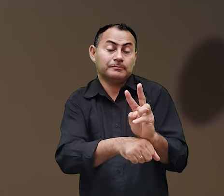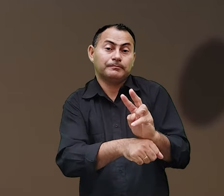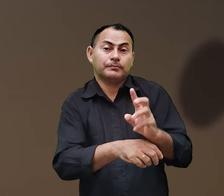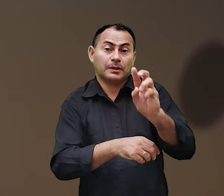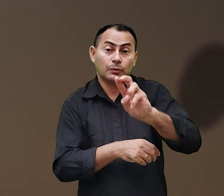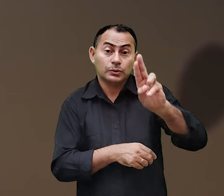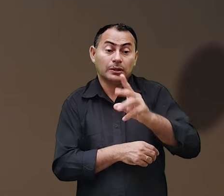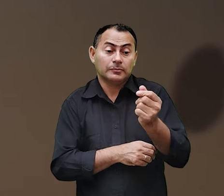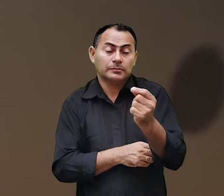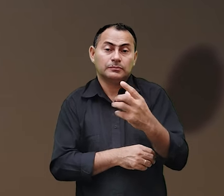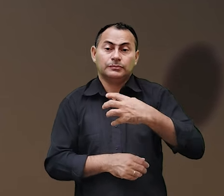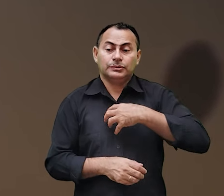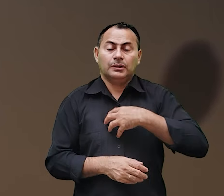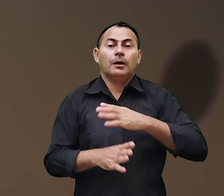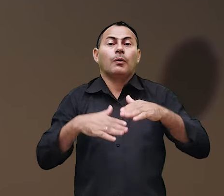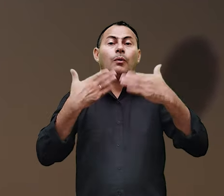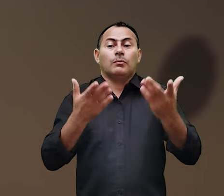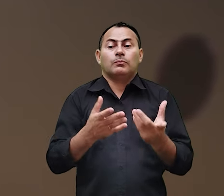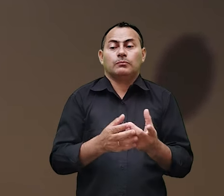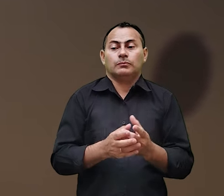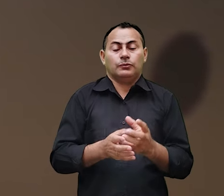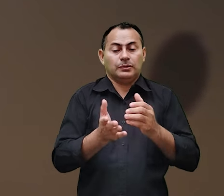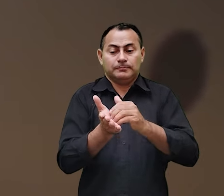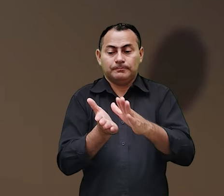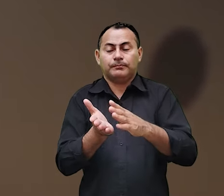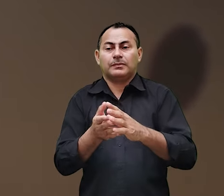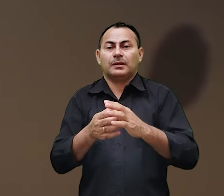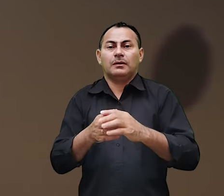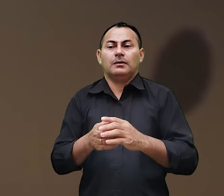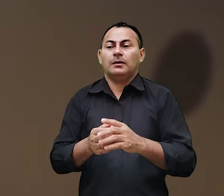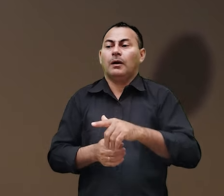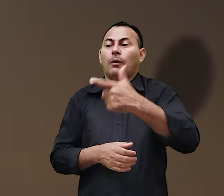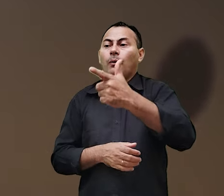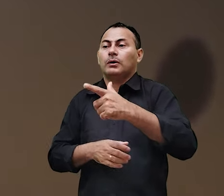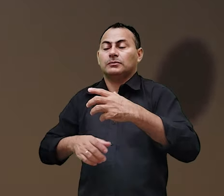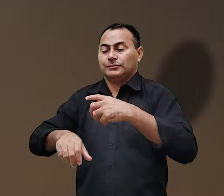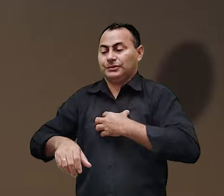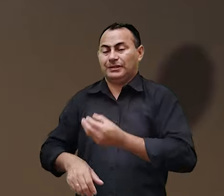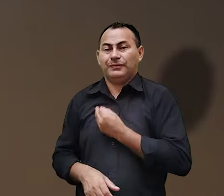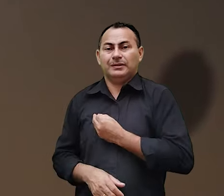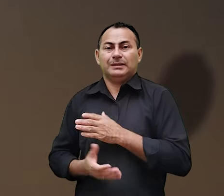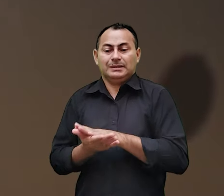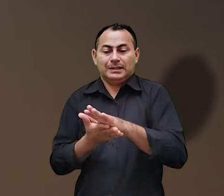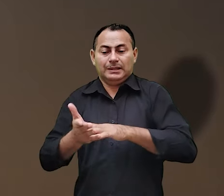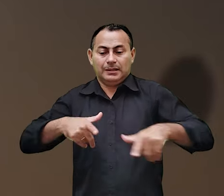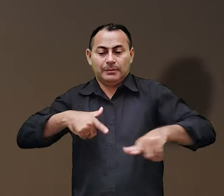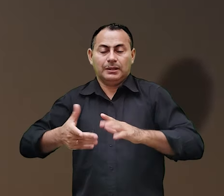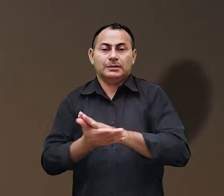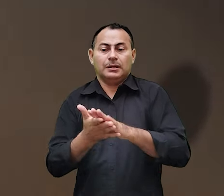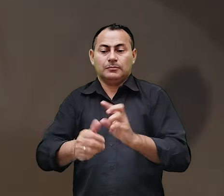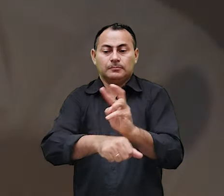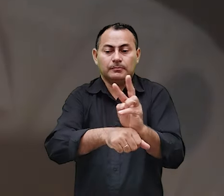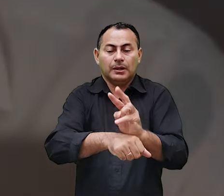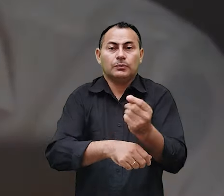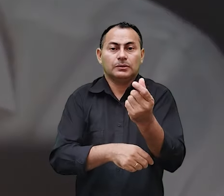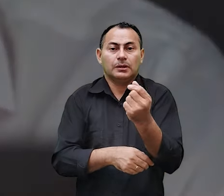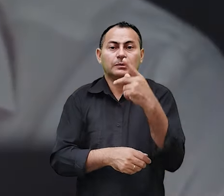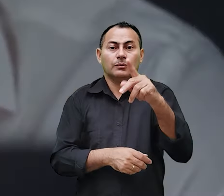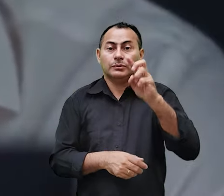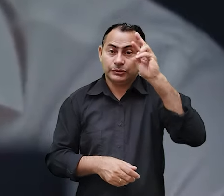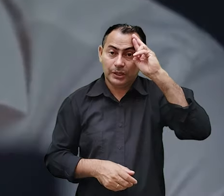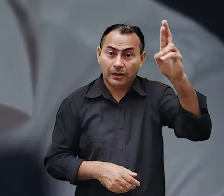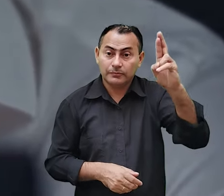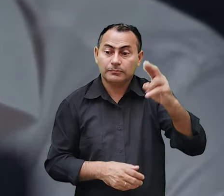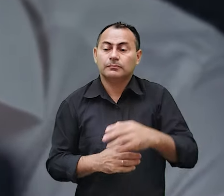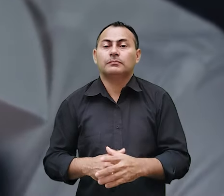era dele. Ele usaria esse dinheiro de maneira que, quando ele fosse despedido e ficasse em uma outra situação, sem emprego e sem controle